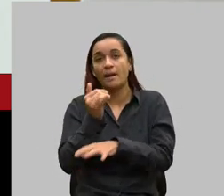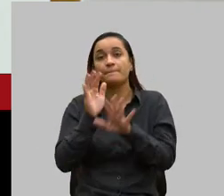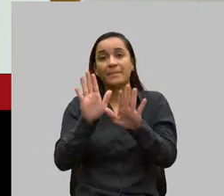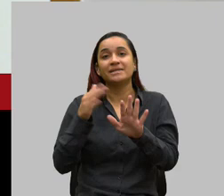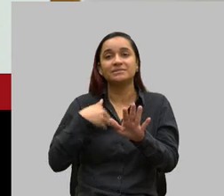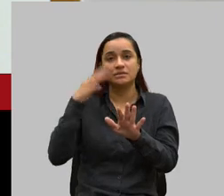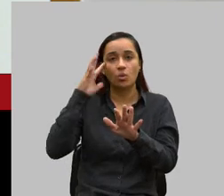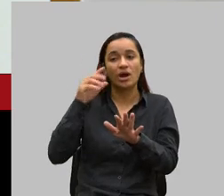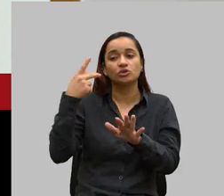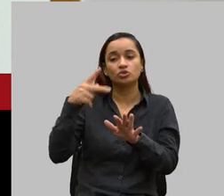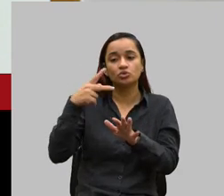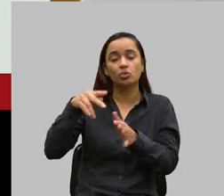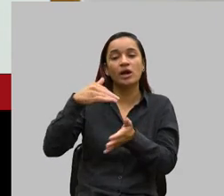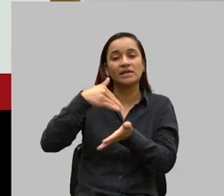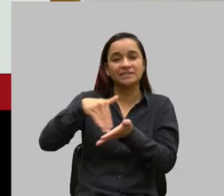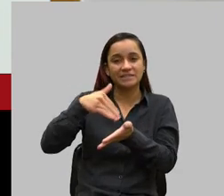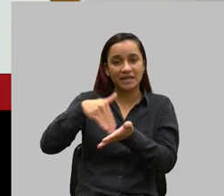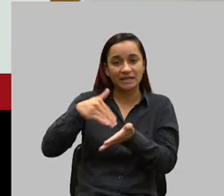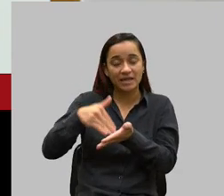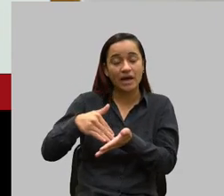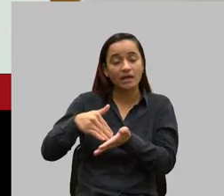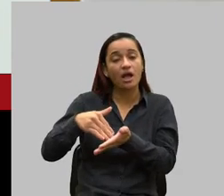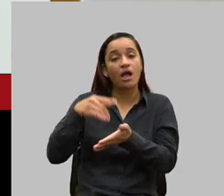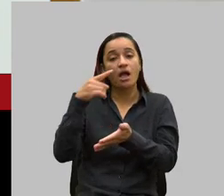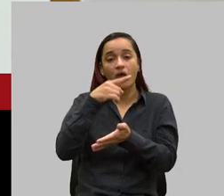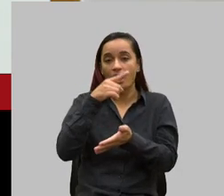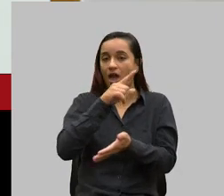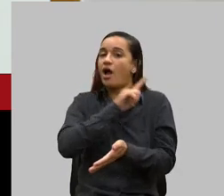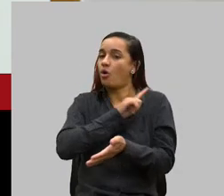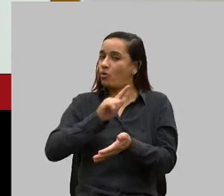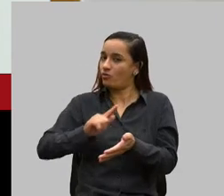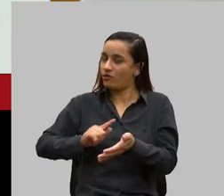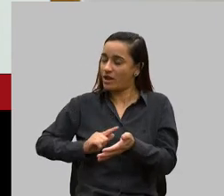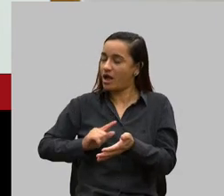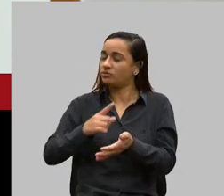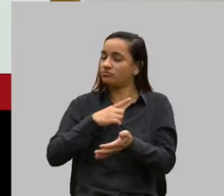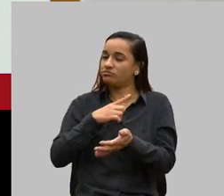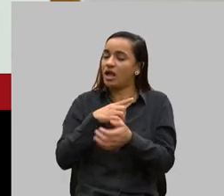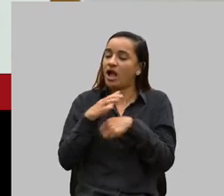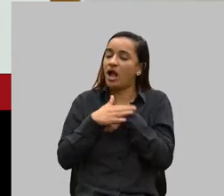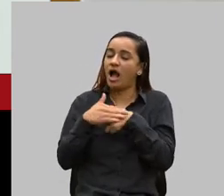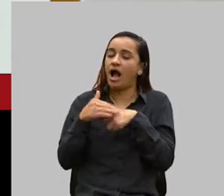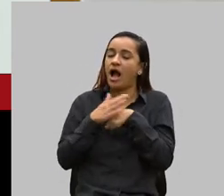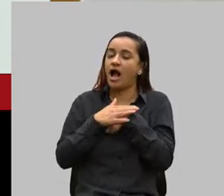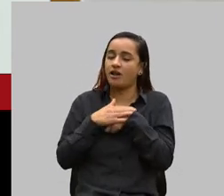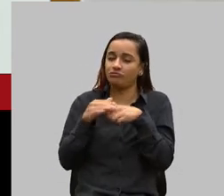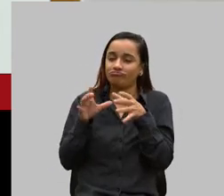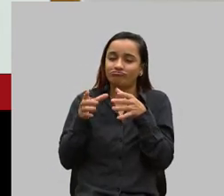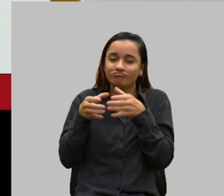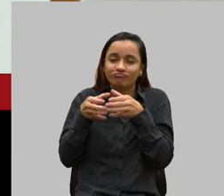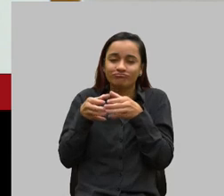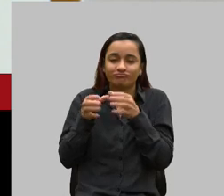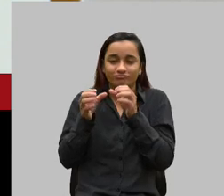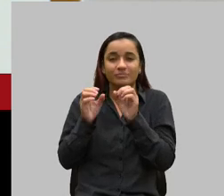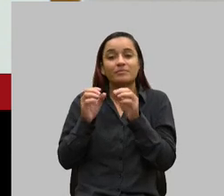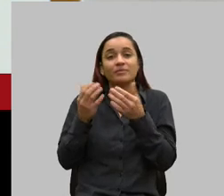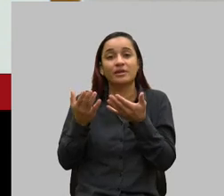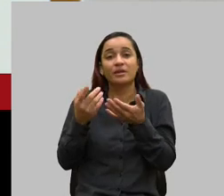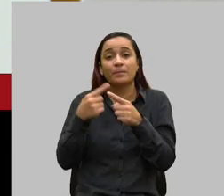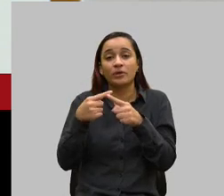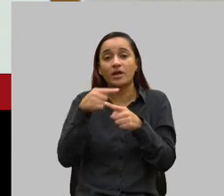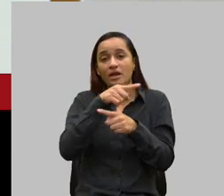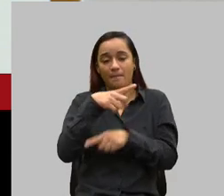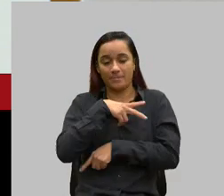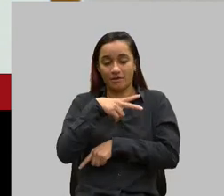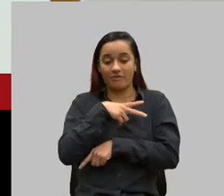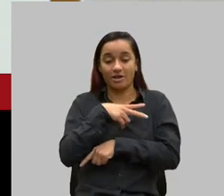a secretaria que o governador tem um carinho enorme porque ele veio do privado que é liberdade Econômica pro estado e e